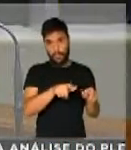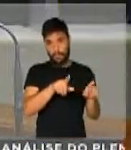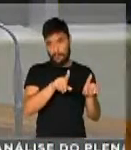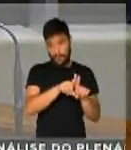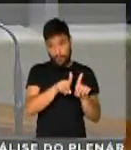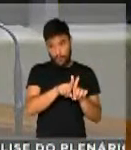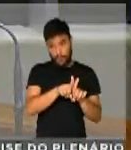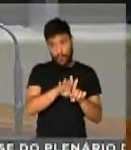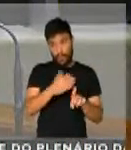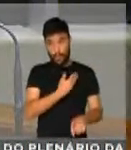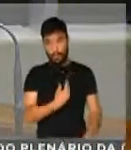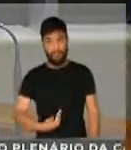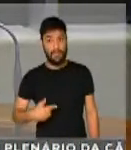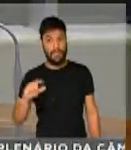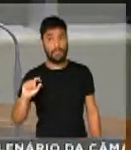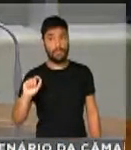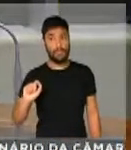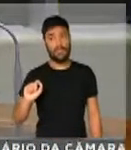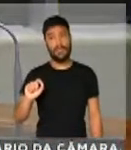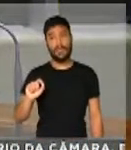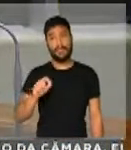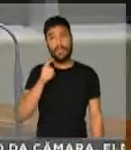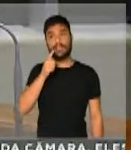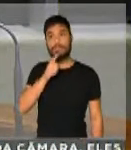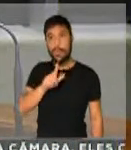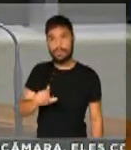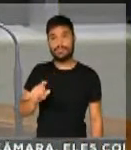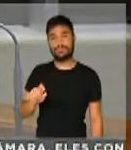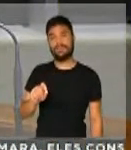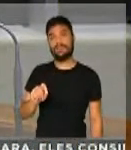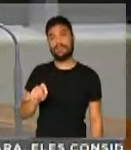governo para que eles consigam